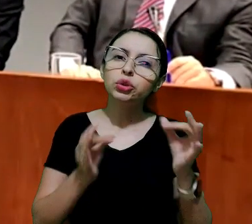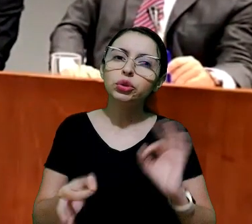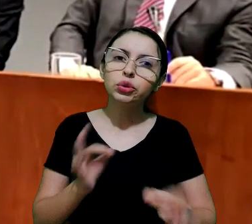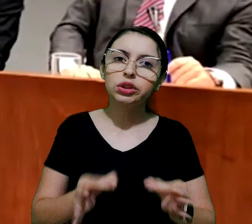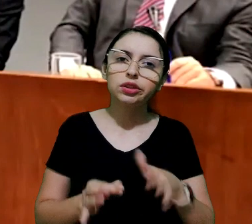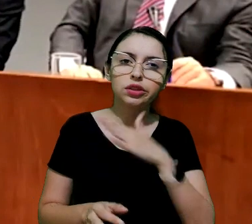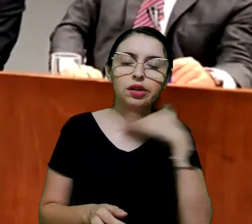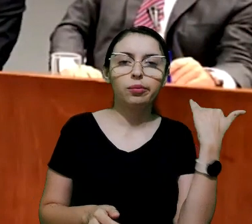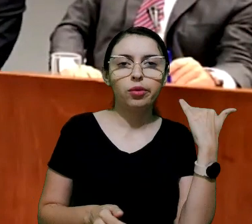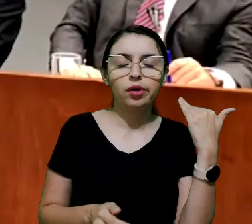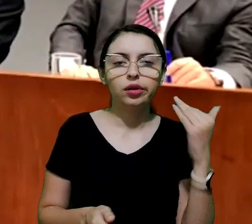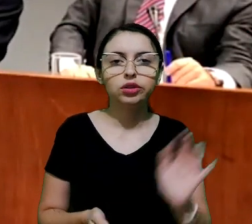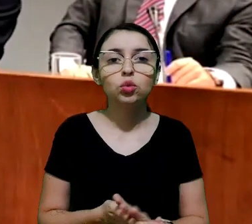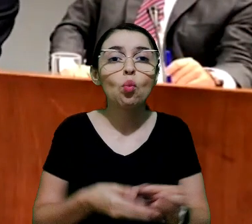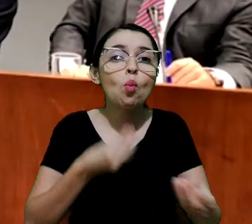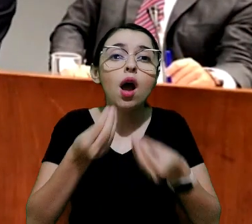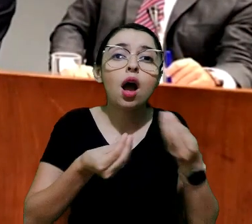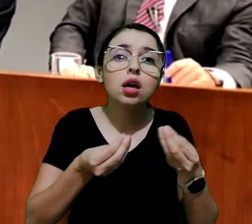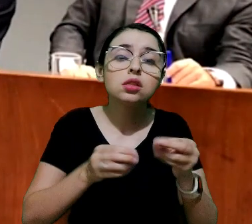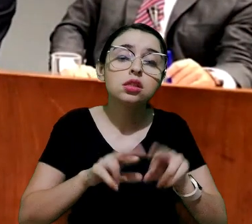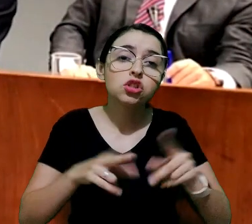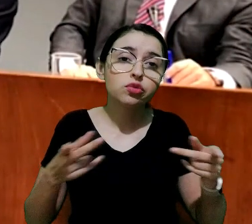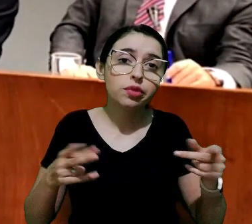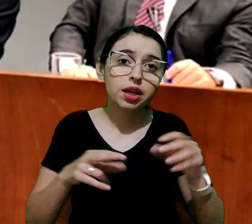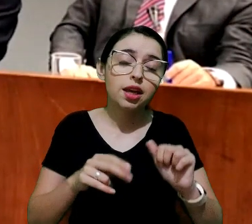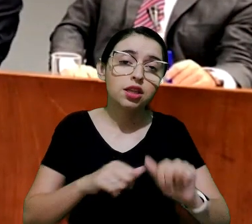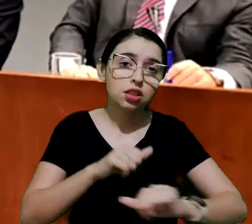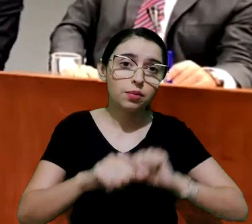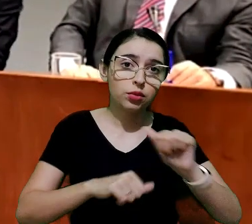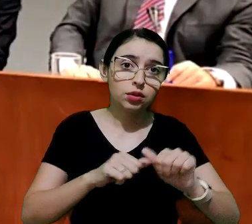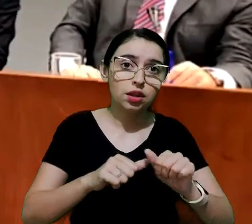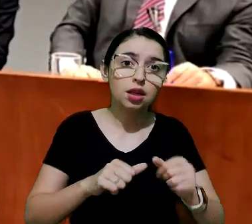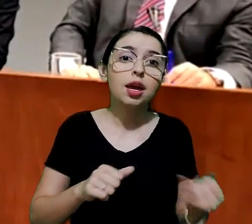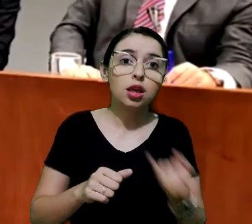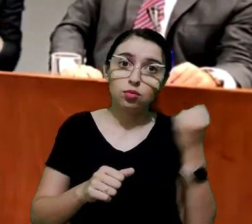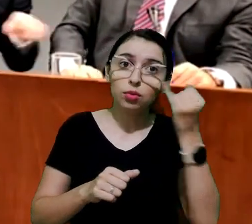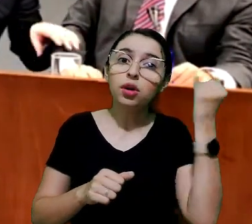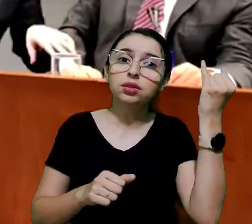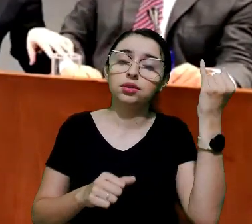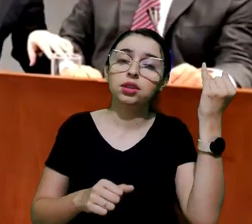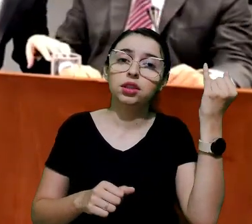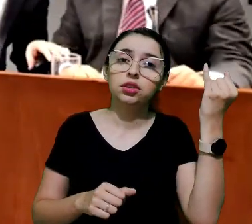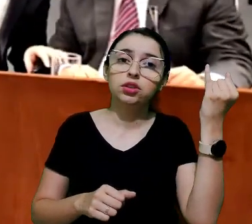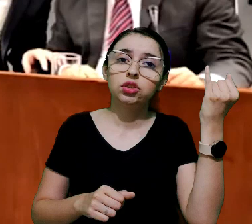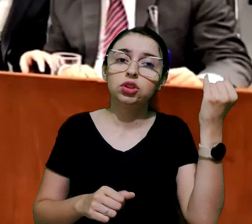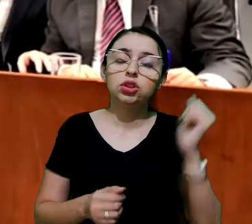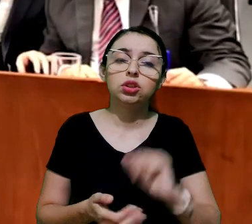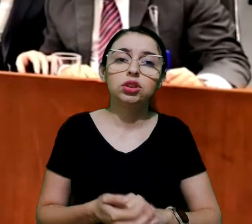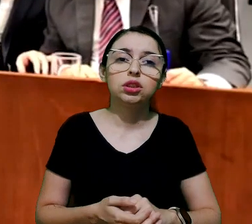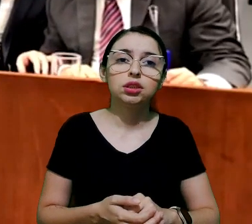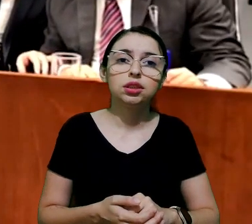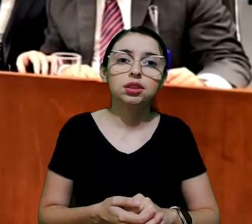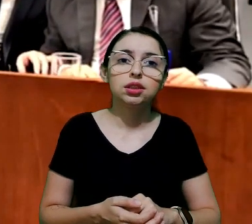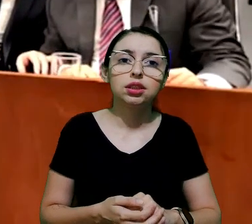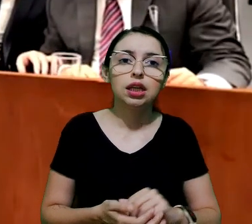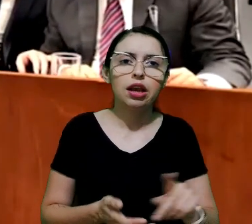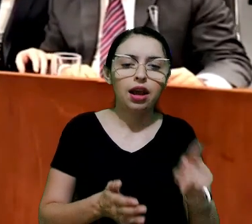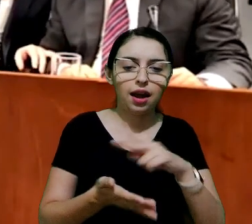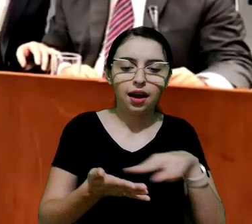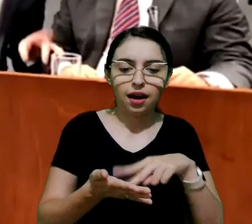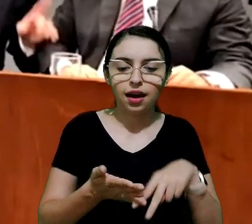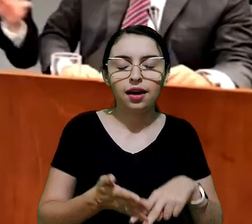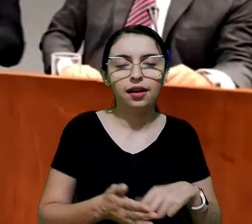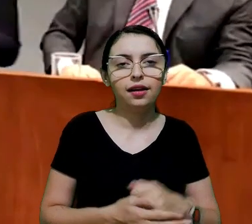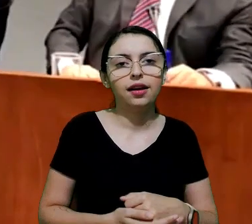Rosa Maria quais as modificações ela considera indispensáveis no que tange à necessidade de revisão legal da